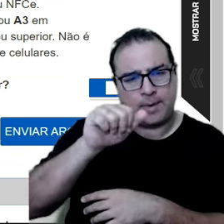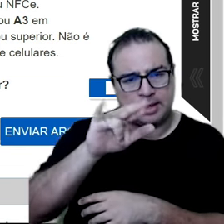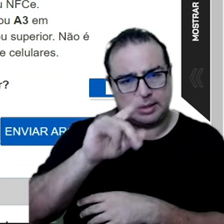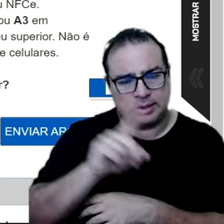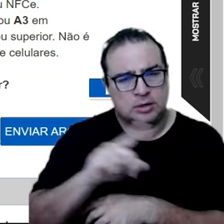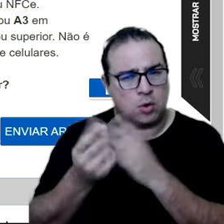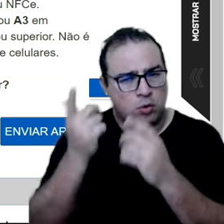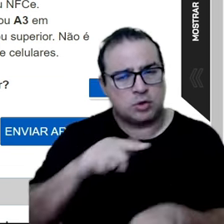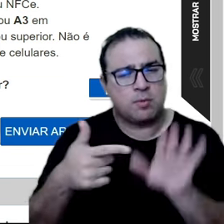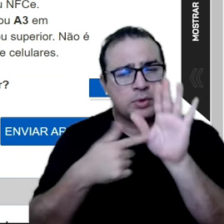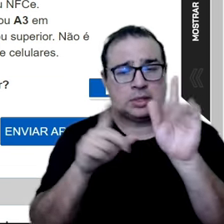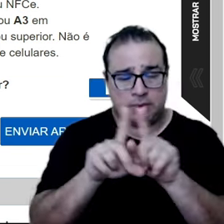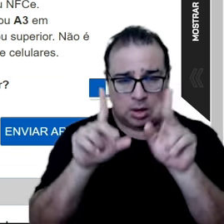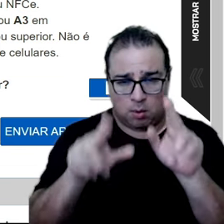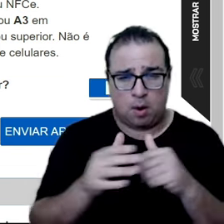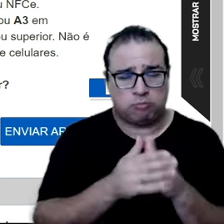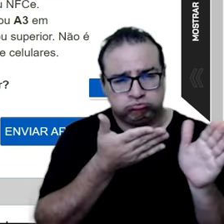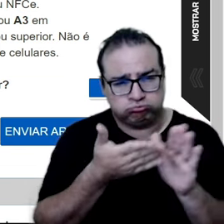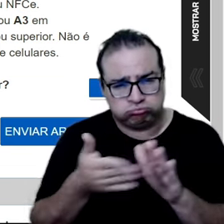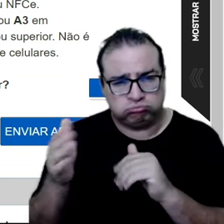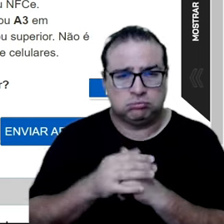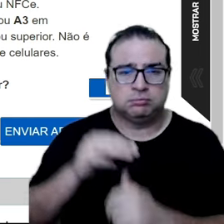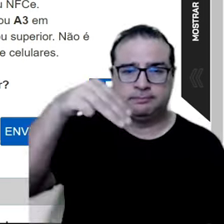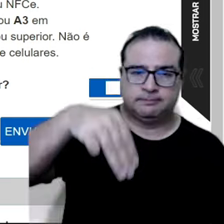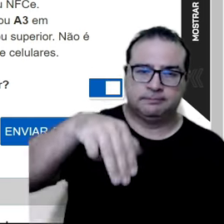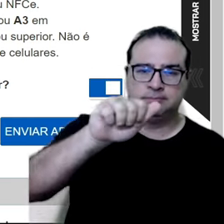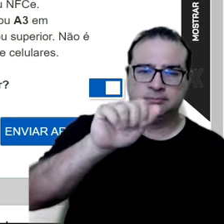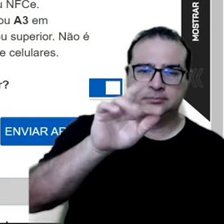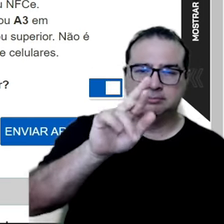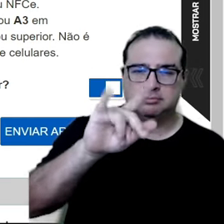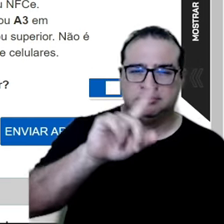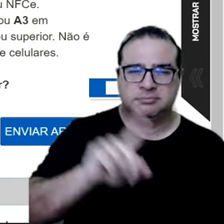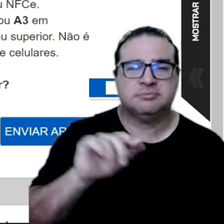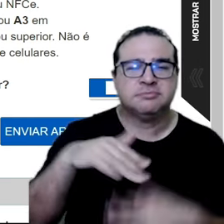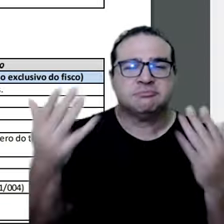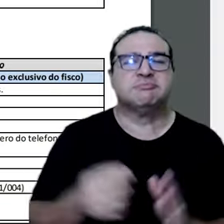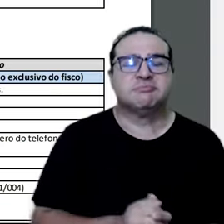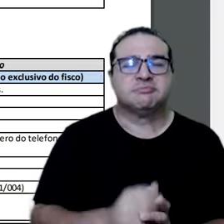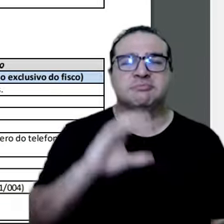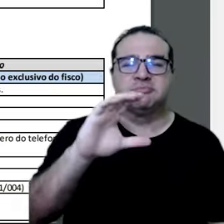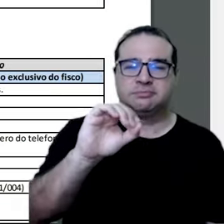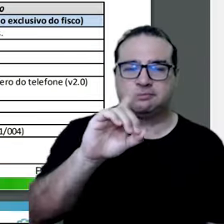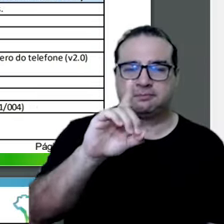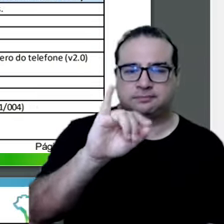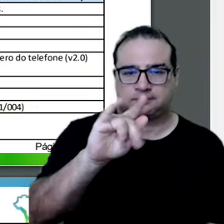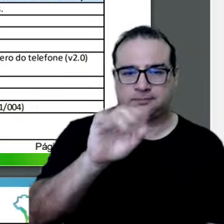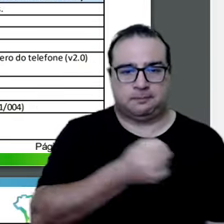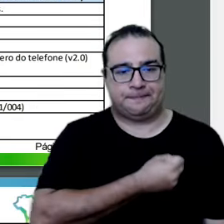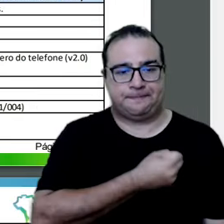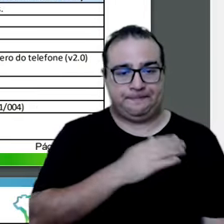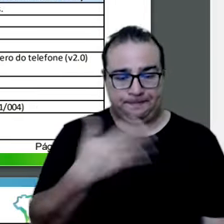eu consigo aqui mostrar no manual também essa parte de Matriz fiscal Quais são os códigos que a gente consegue também ver aqui no mesmo